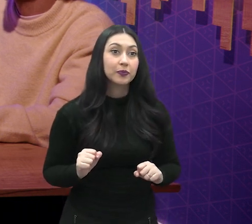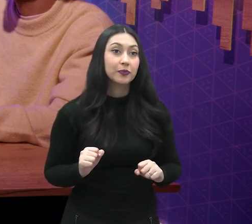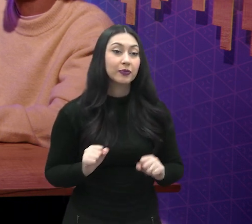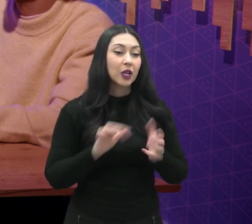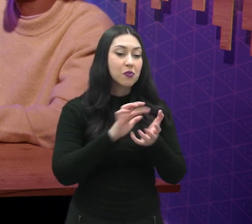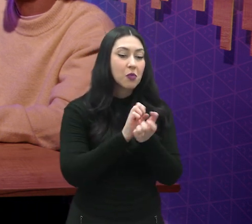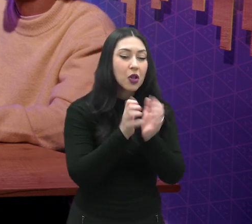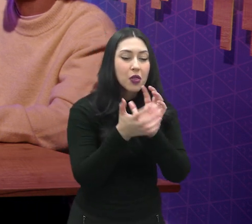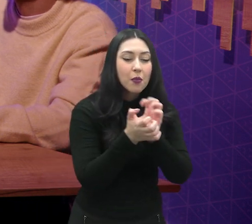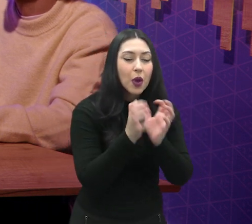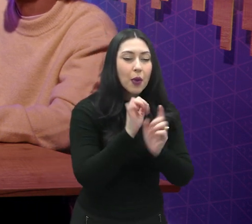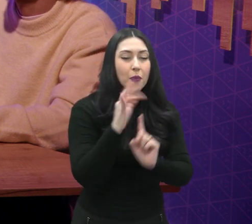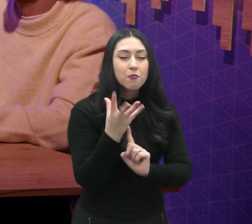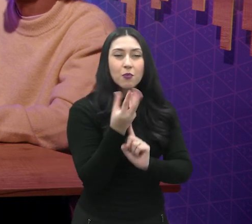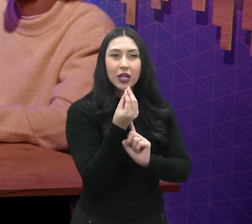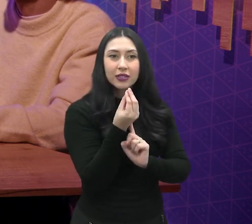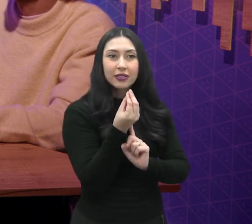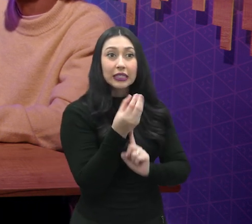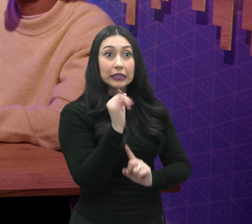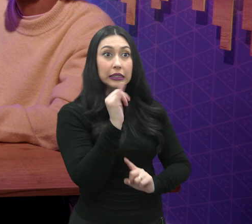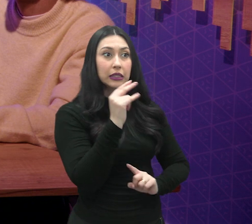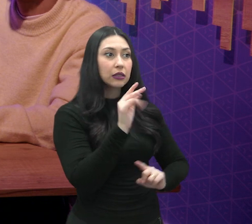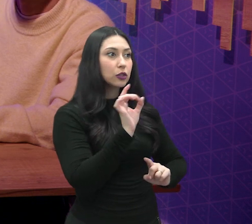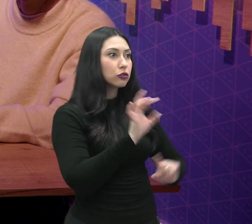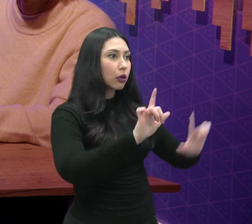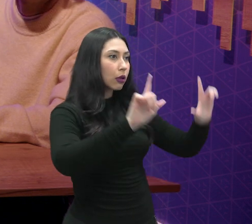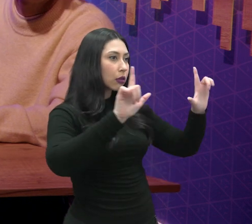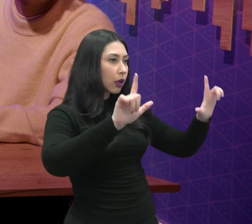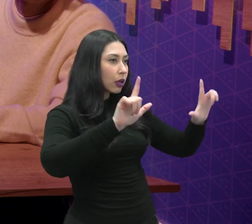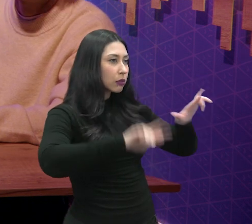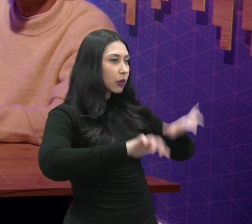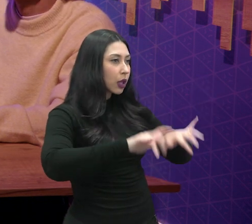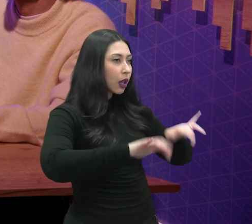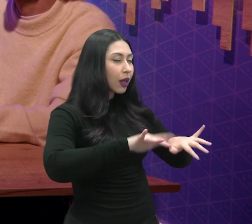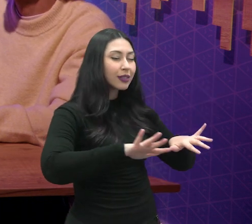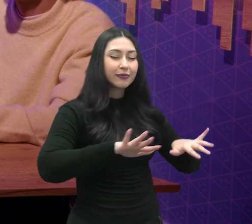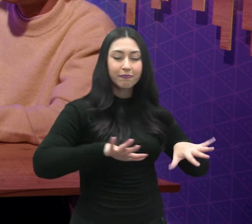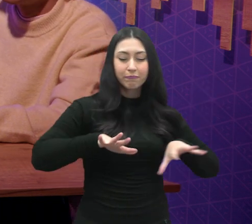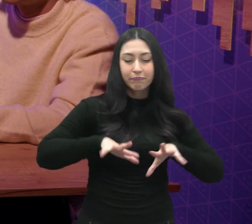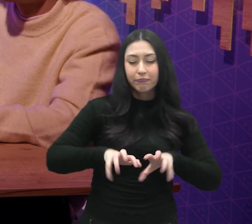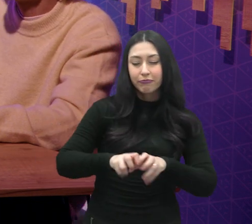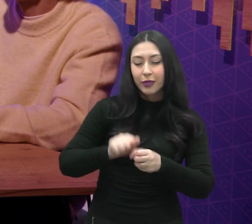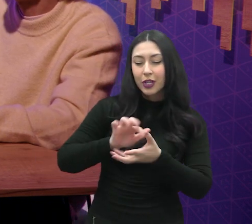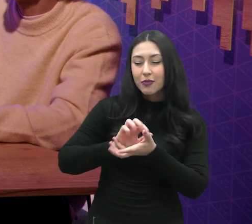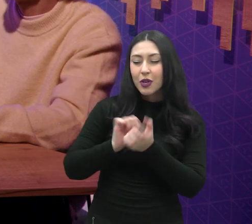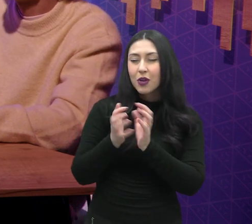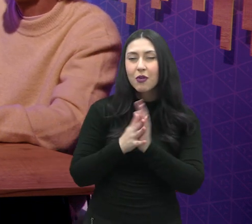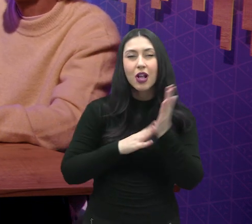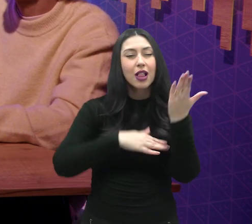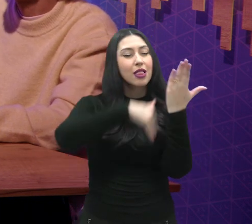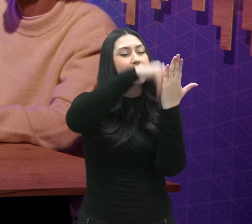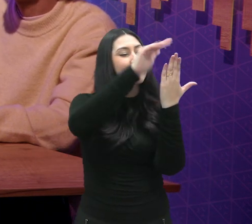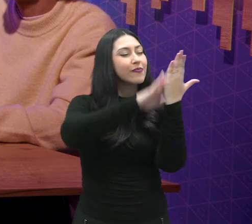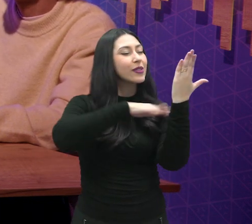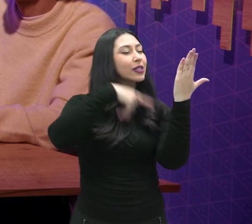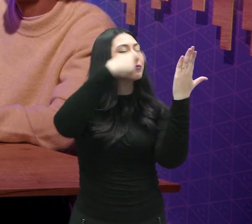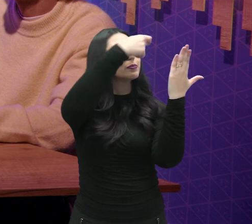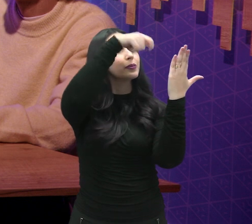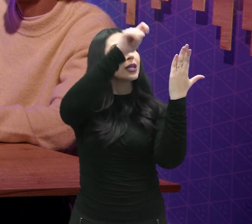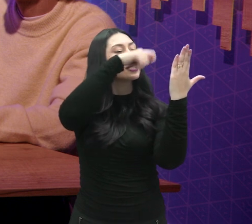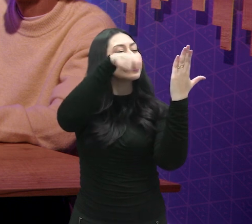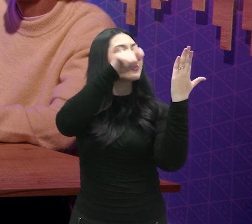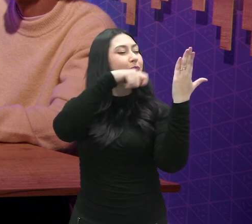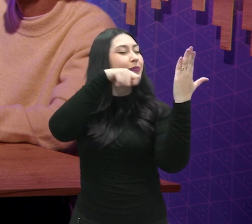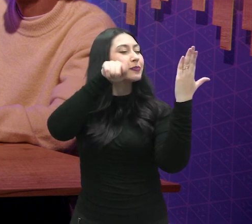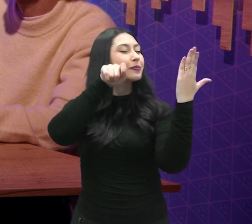exemplo, fazer atividades manuais, se você fica muito ali na tela, também ir lá mexer com uma cerâmica, fazer uma pintura, ter